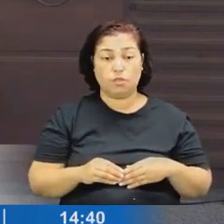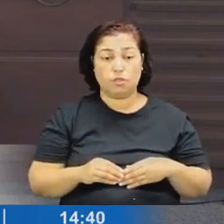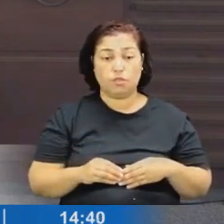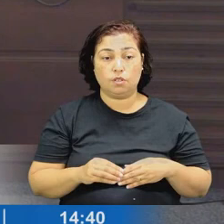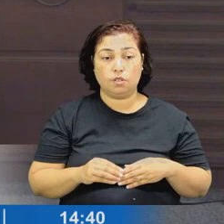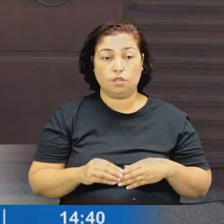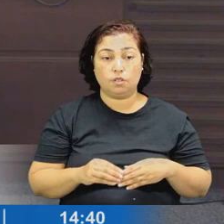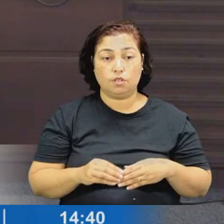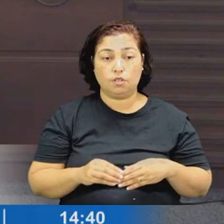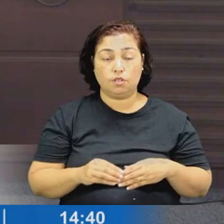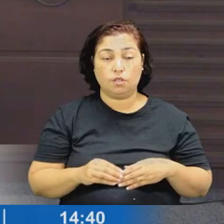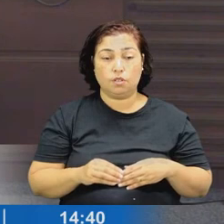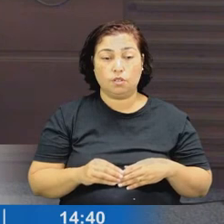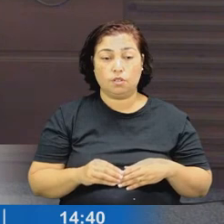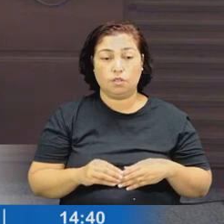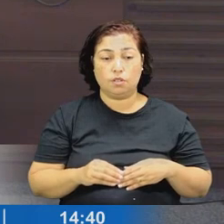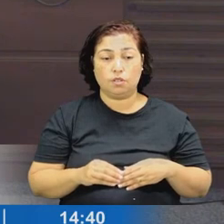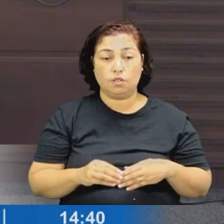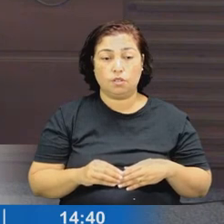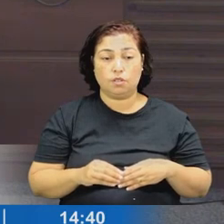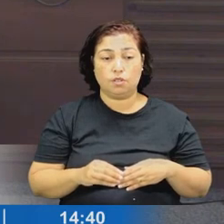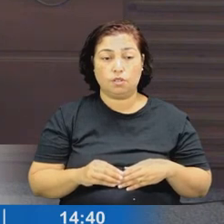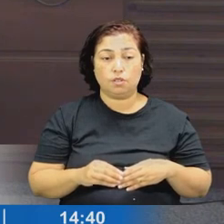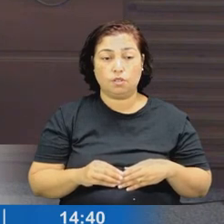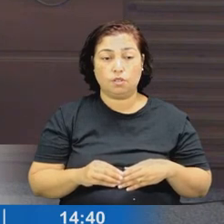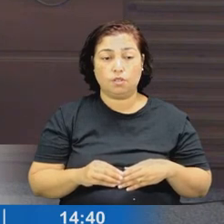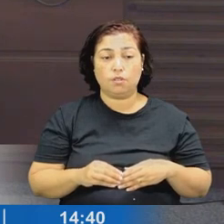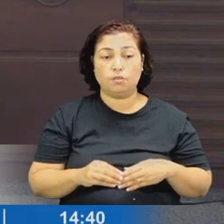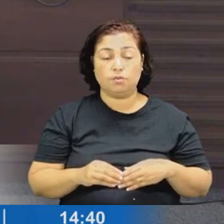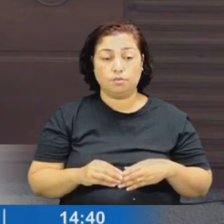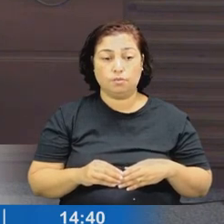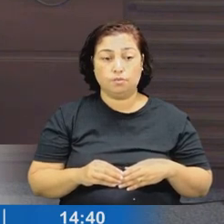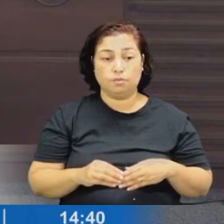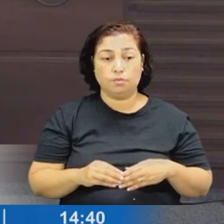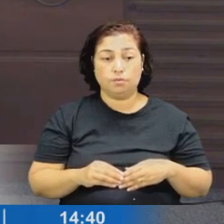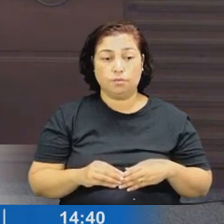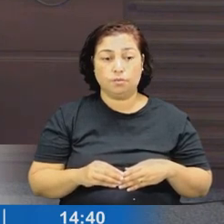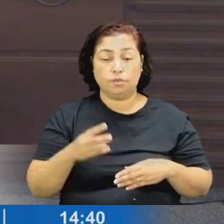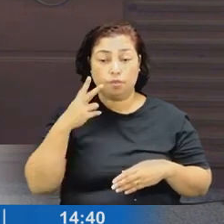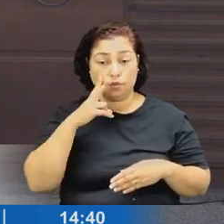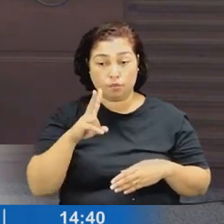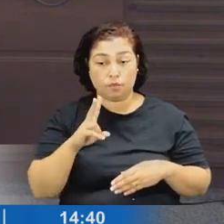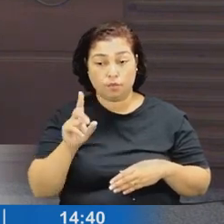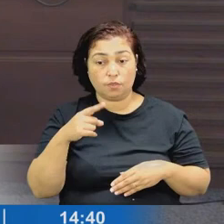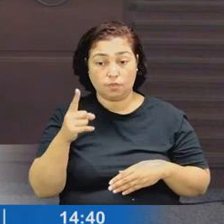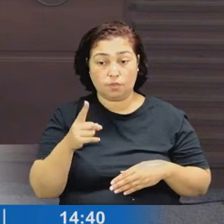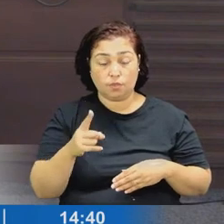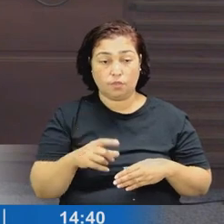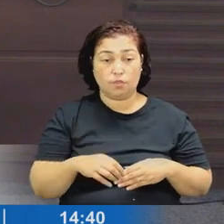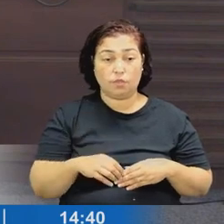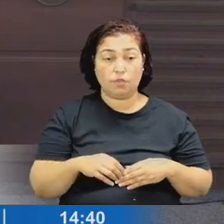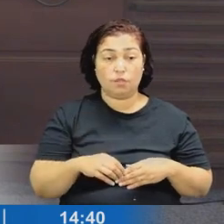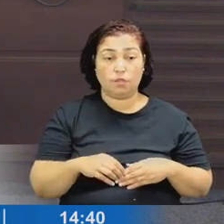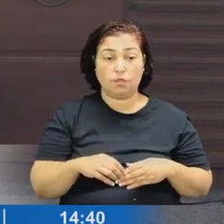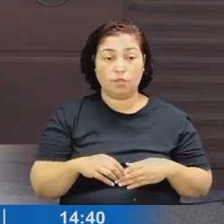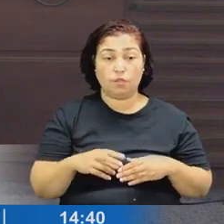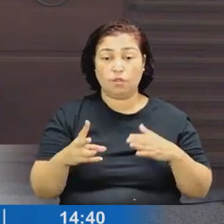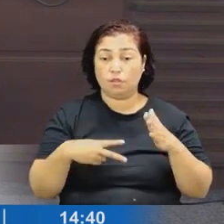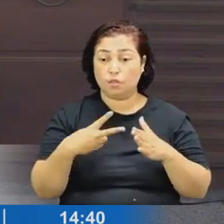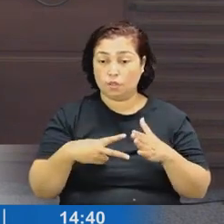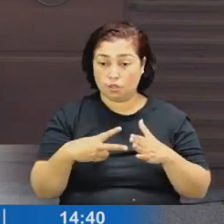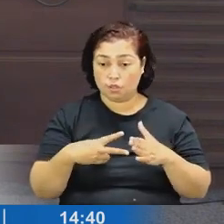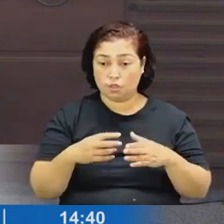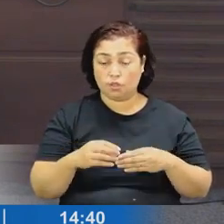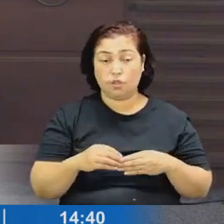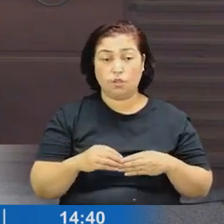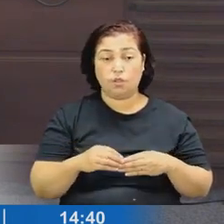quem tá legal parabéns tá aqui tá você viu você viu depois no civil gravar é a casa